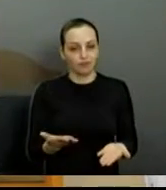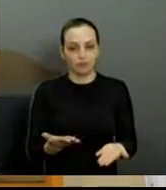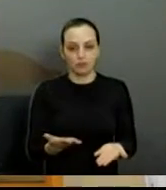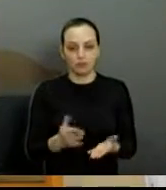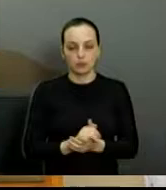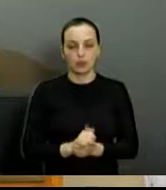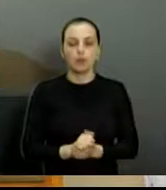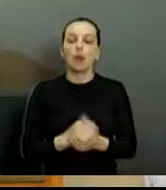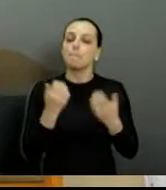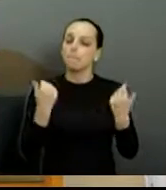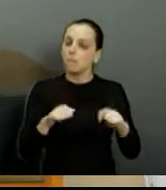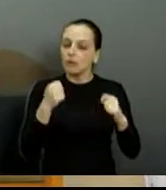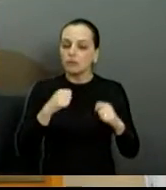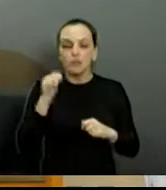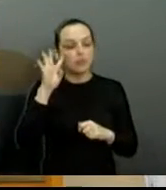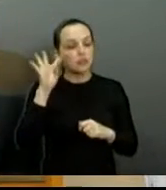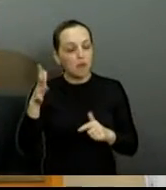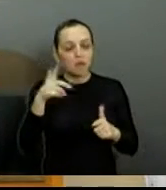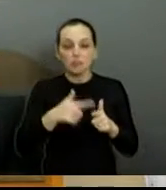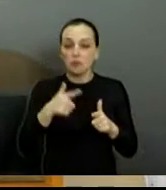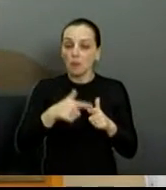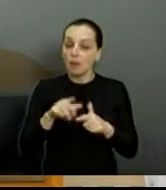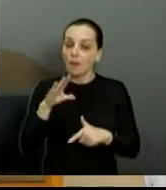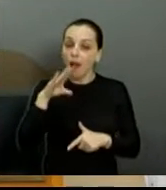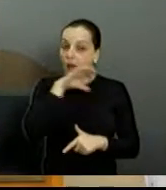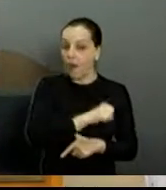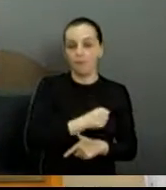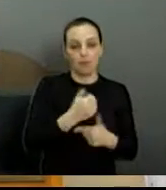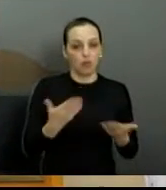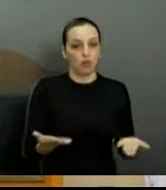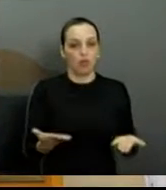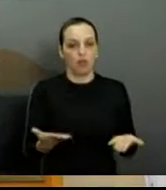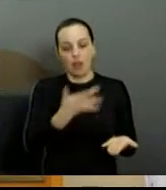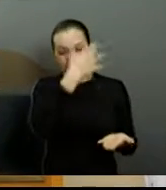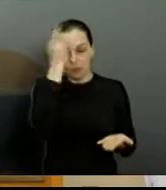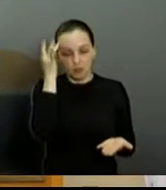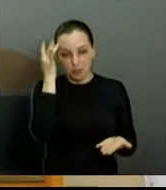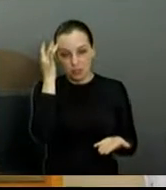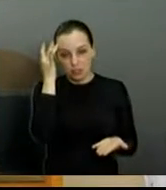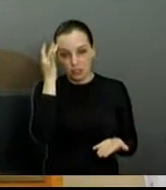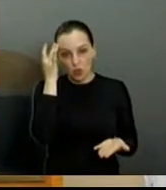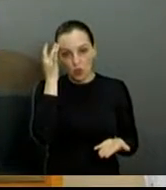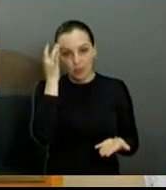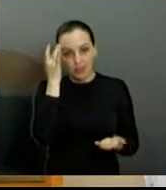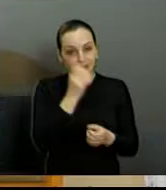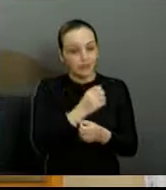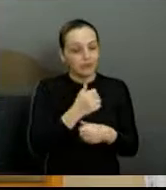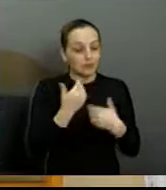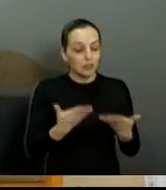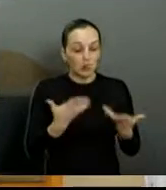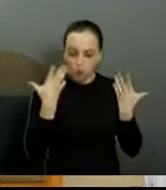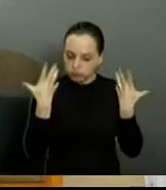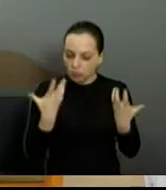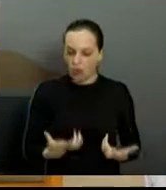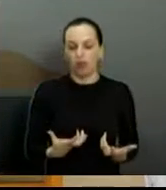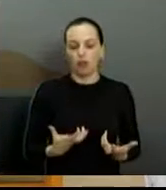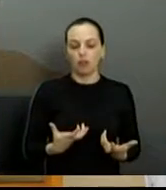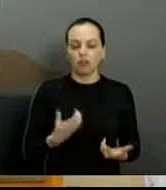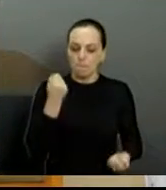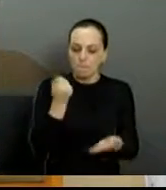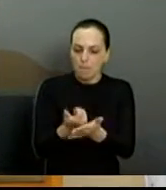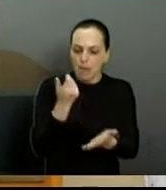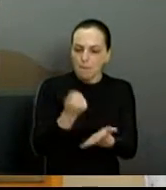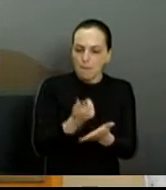executivo tem que resolver isso mais a possível porque os municípios cheio de pagar imposto caro e que em tal